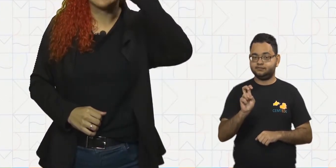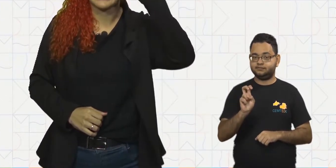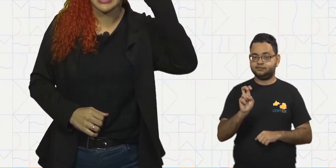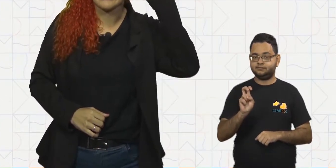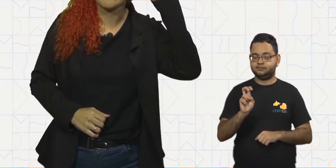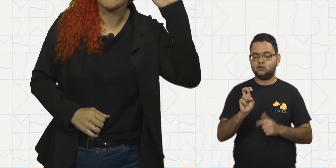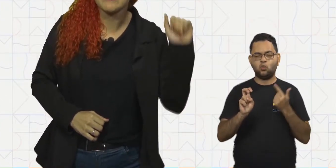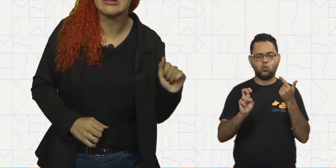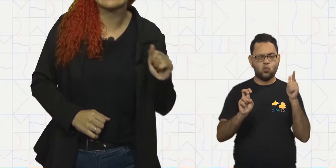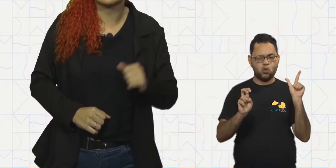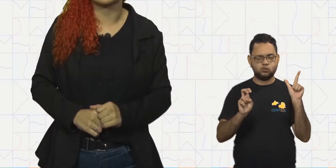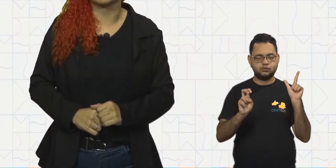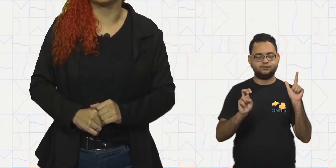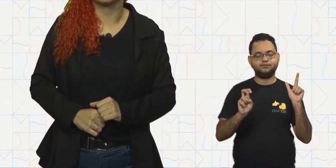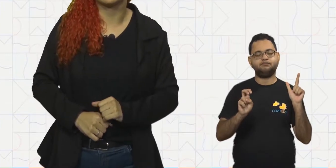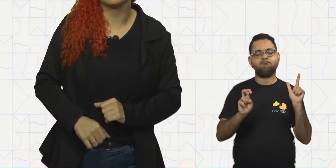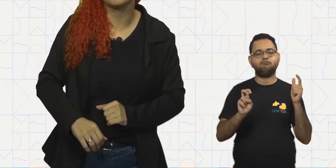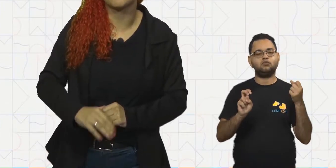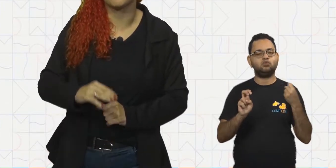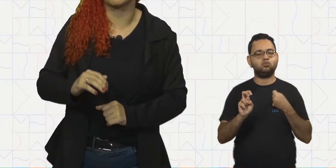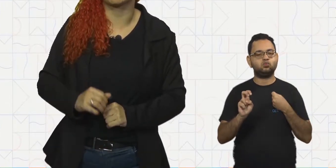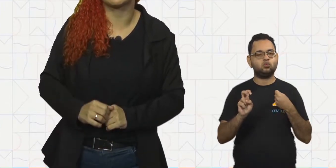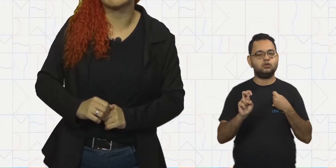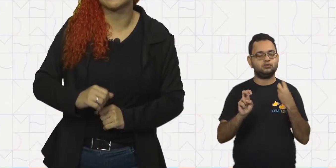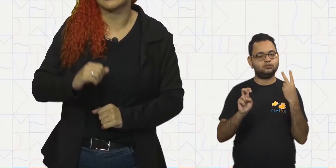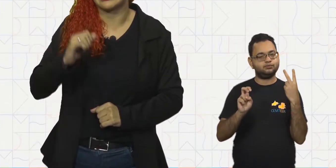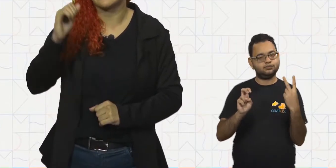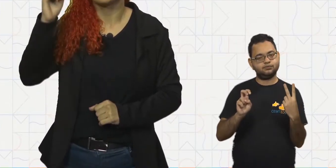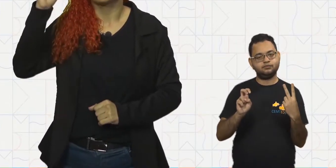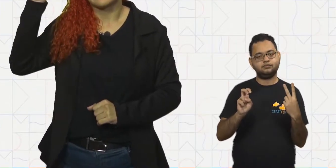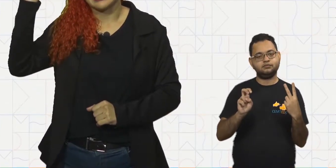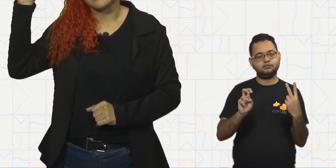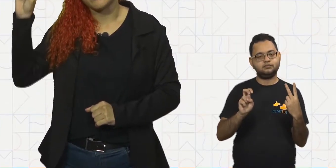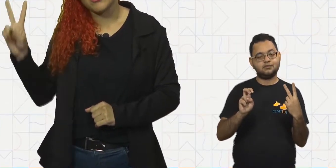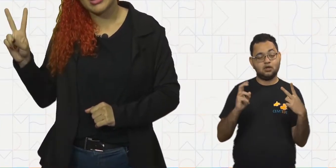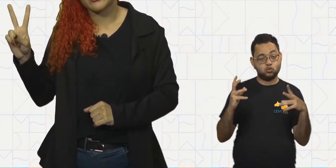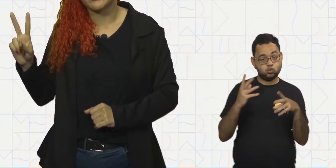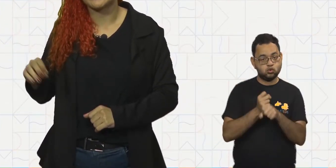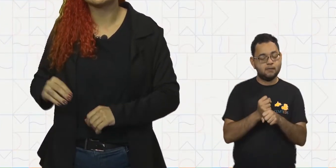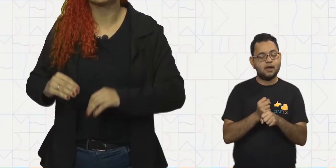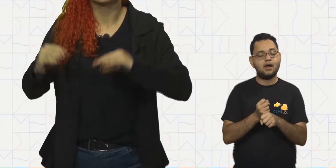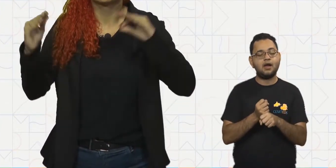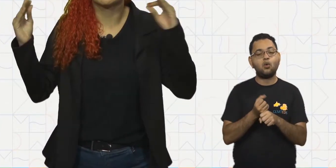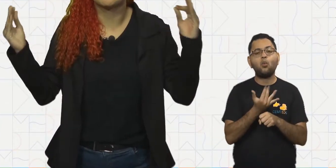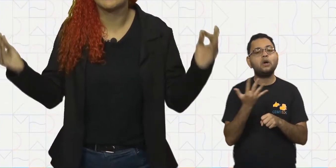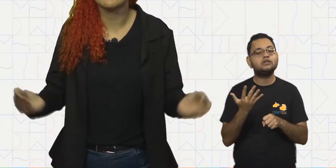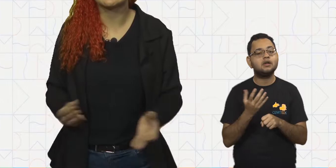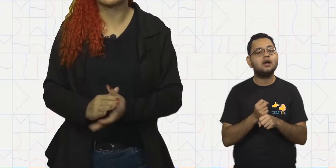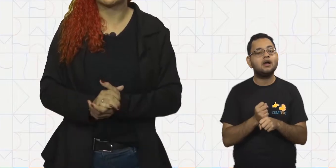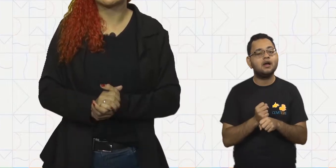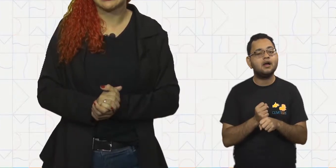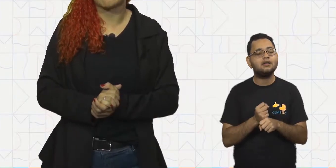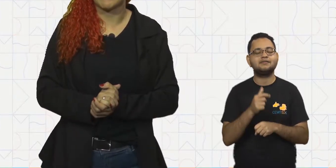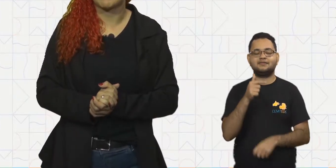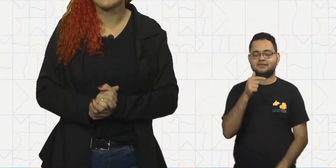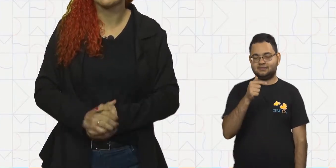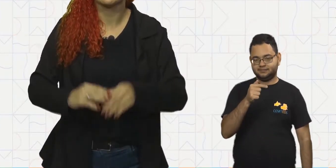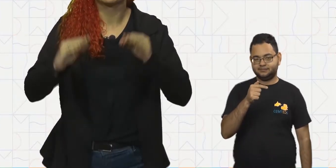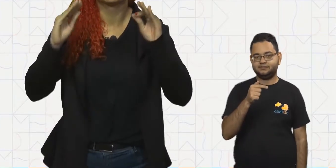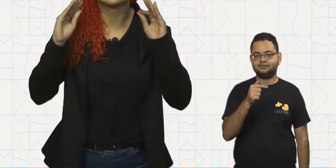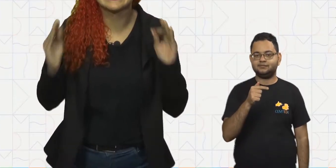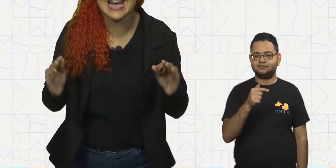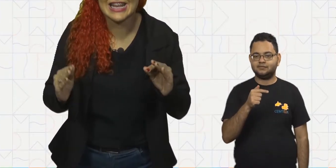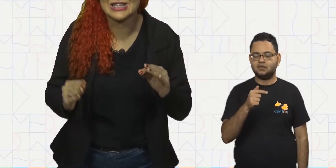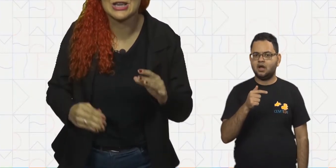um dado e ele cair número 5 e o outro que eu jogar cai número dois somando os dois da